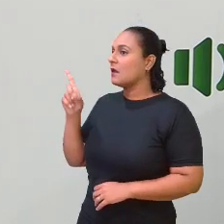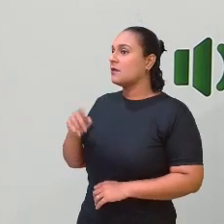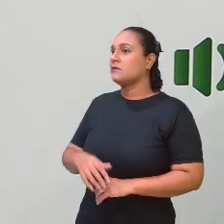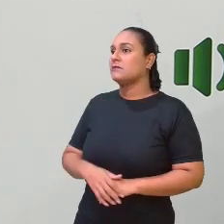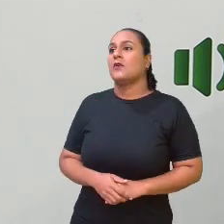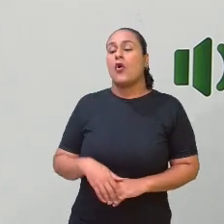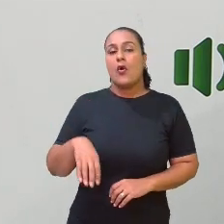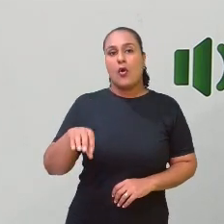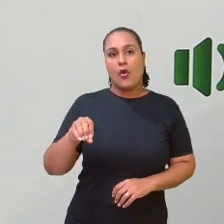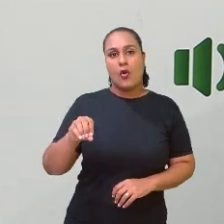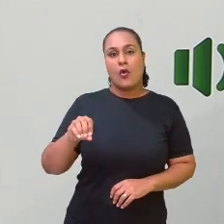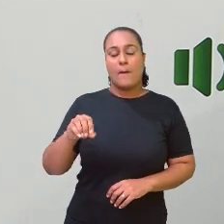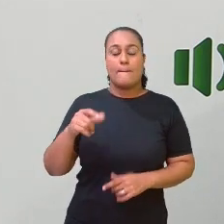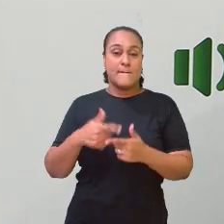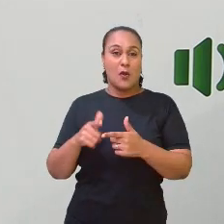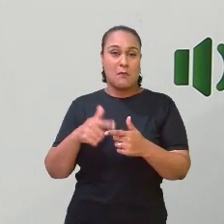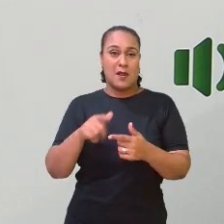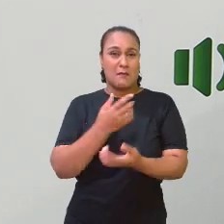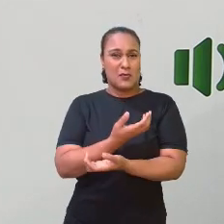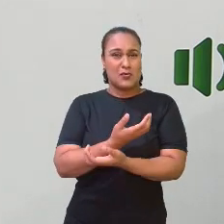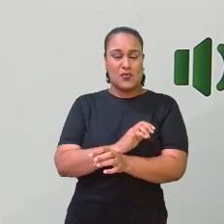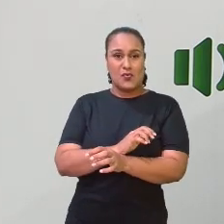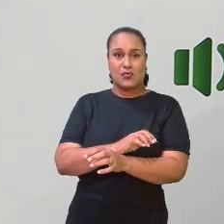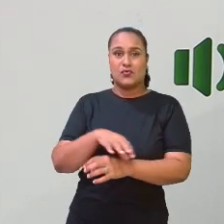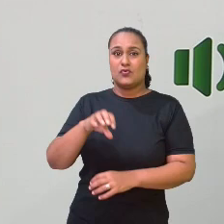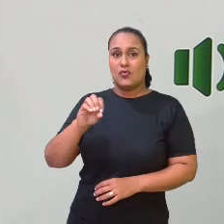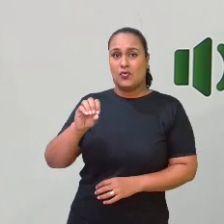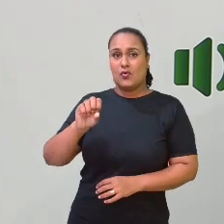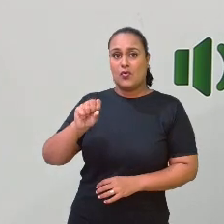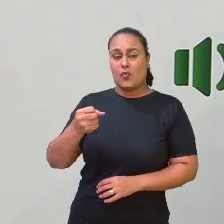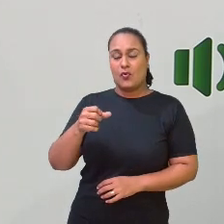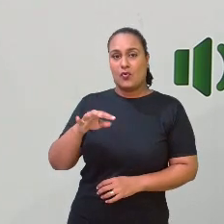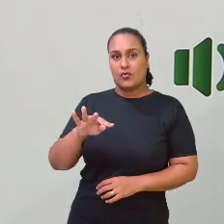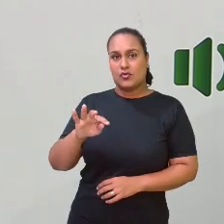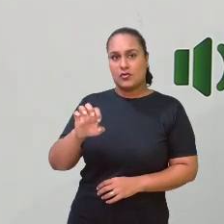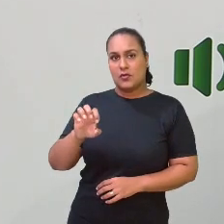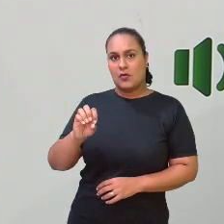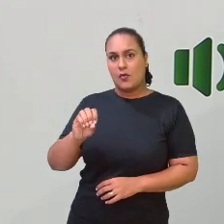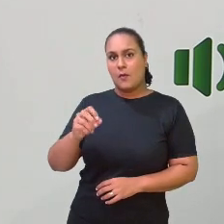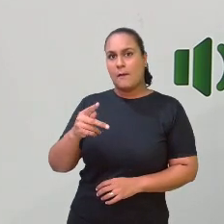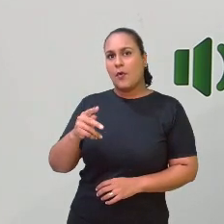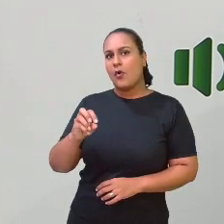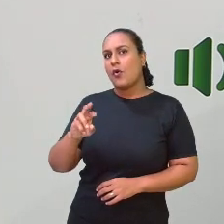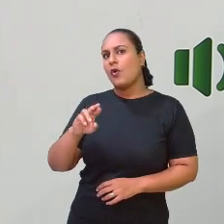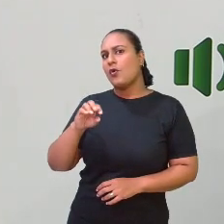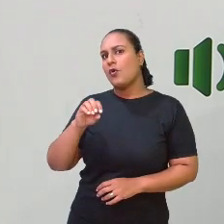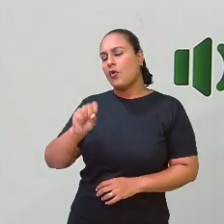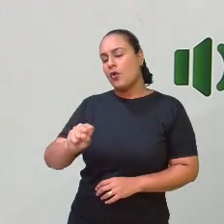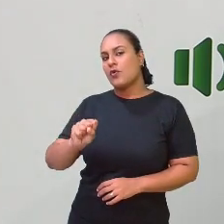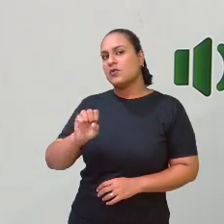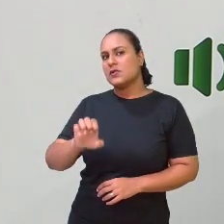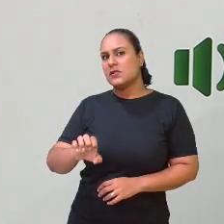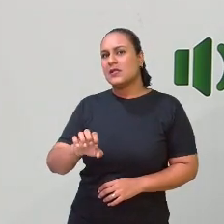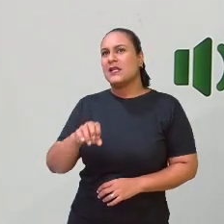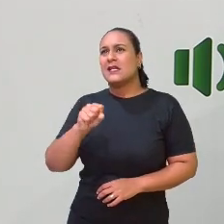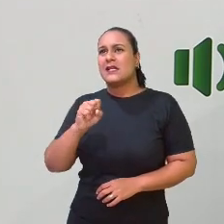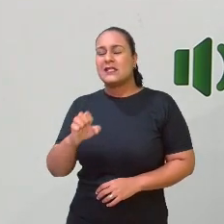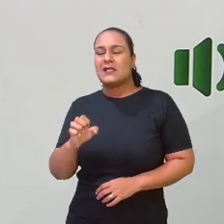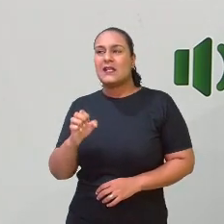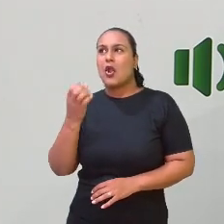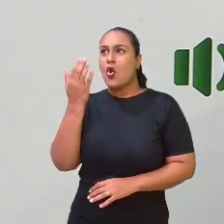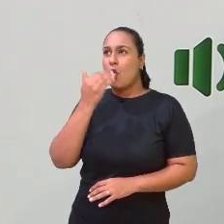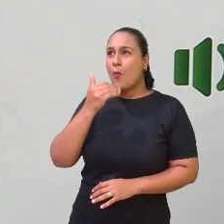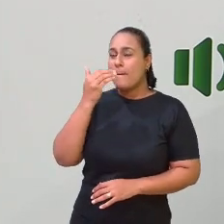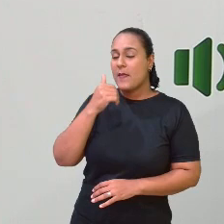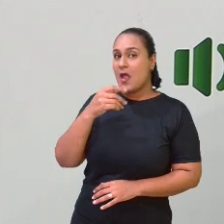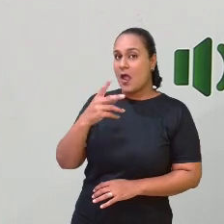tem a osteoporose. Essa osteoporose aqui tem a ver com cálcio, tá? Com alimentação. Quanto menos cálcio a gente